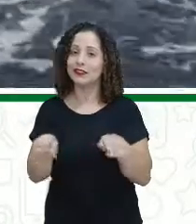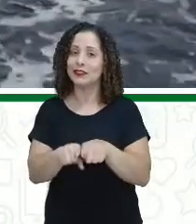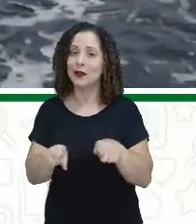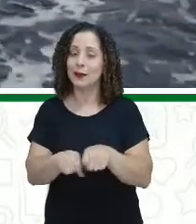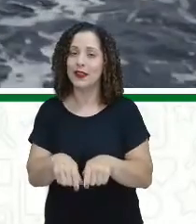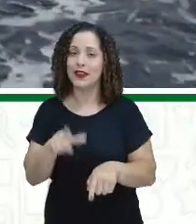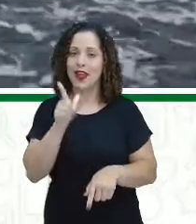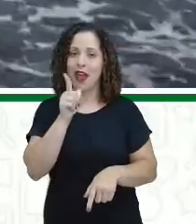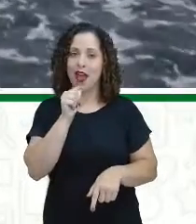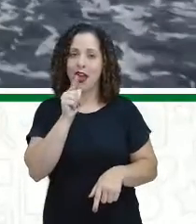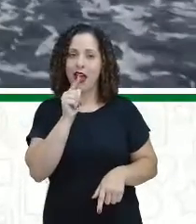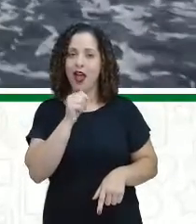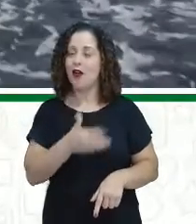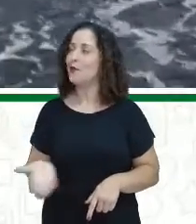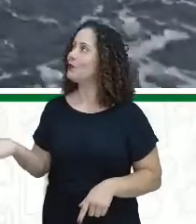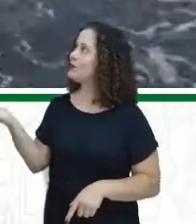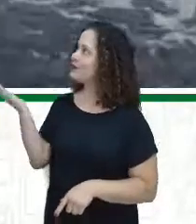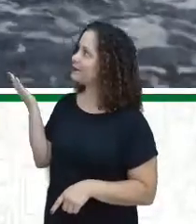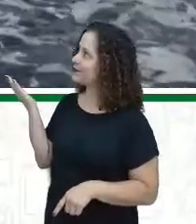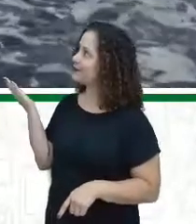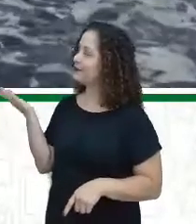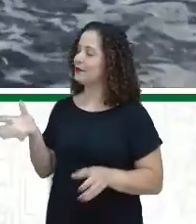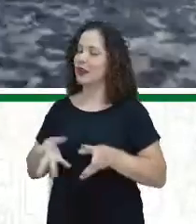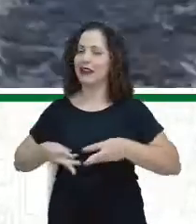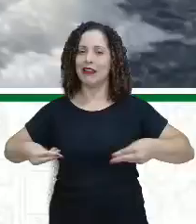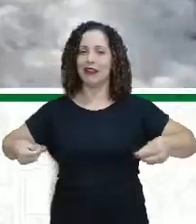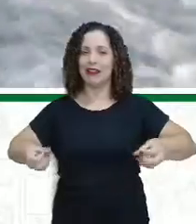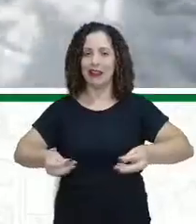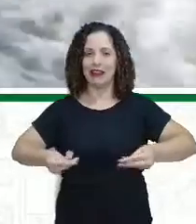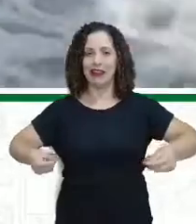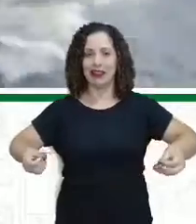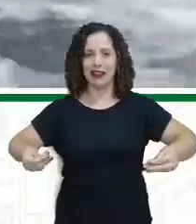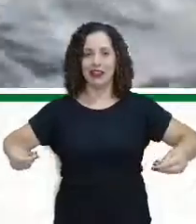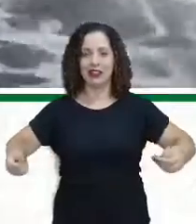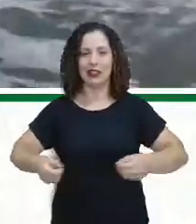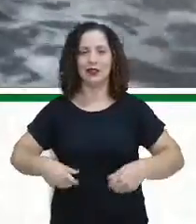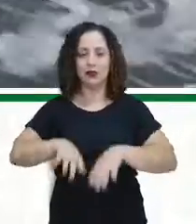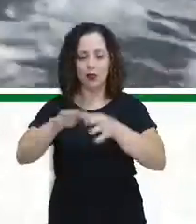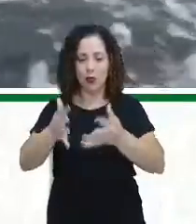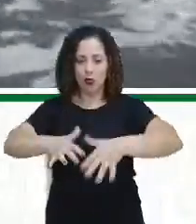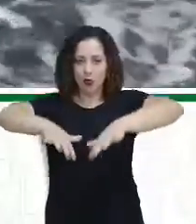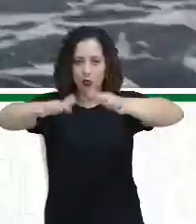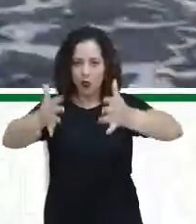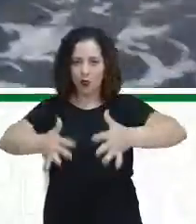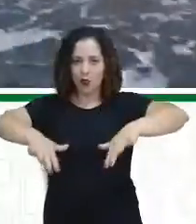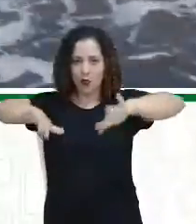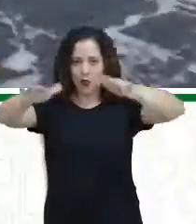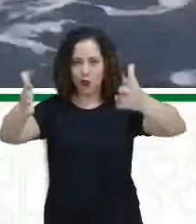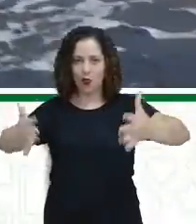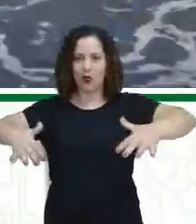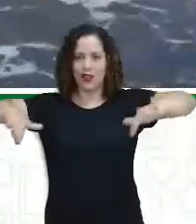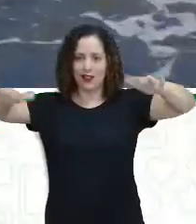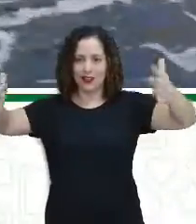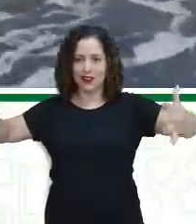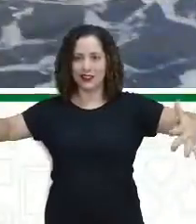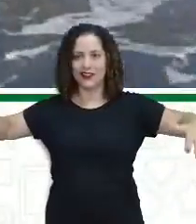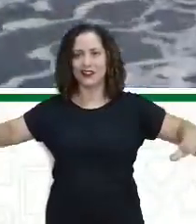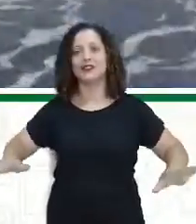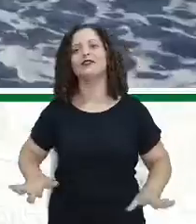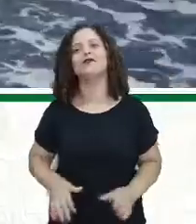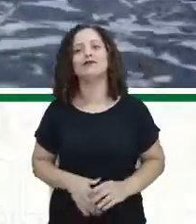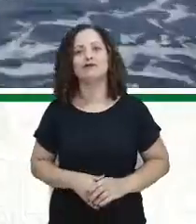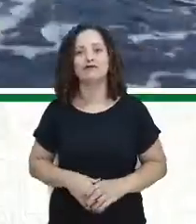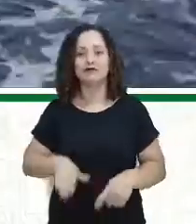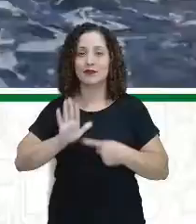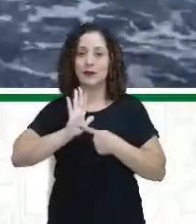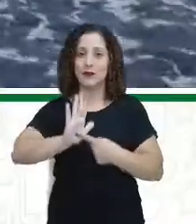para vocês no início da aula, a matéria no estado líquido, não é? Então, eu